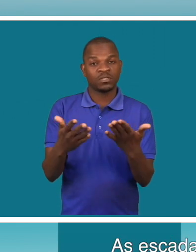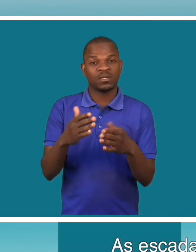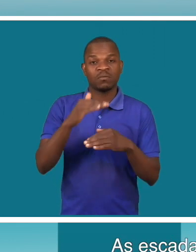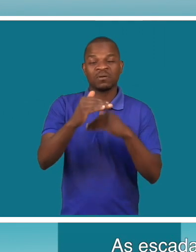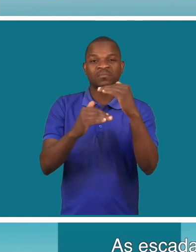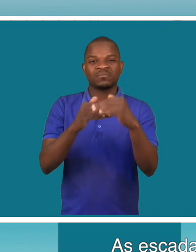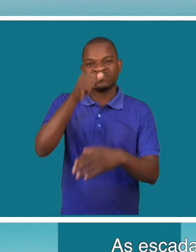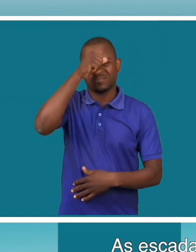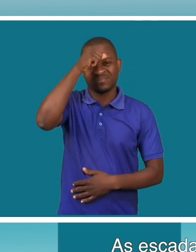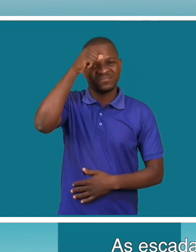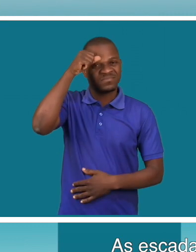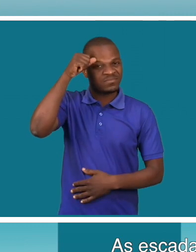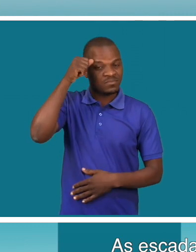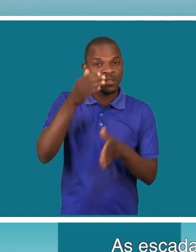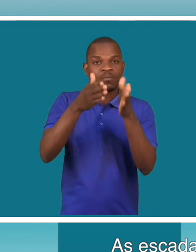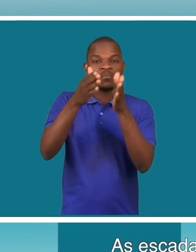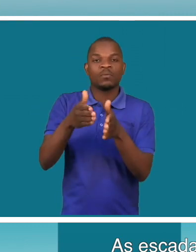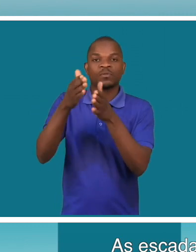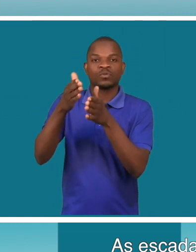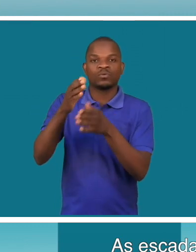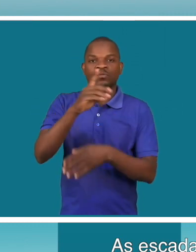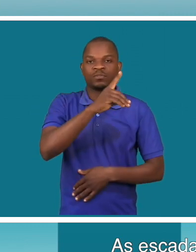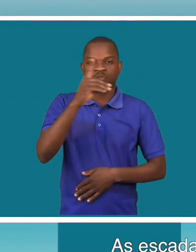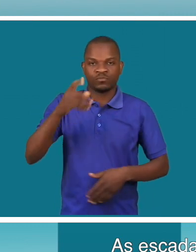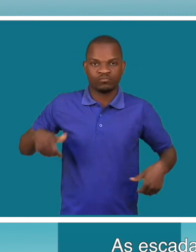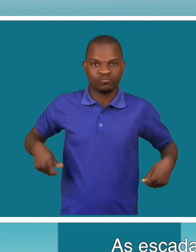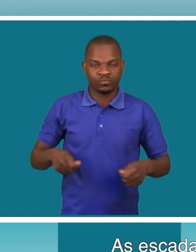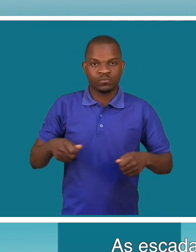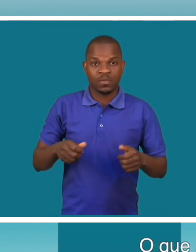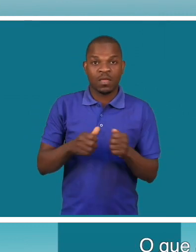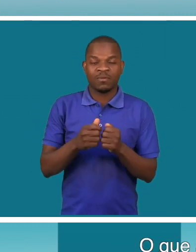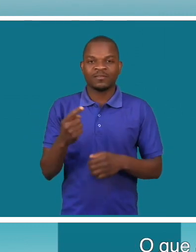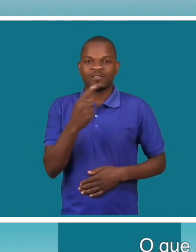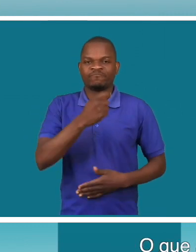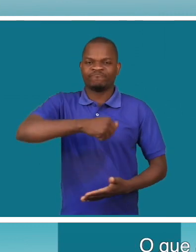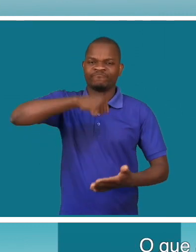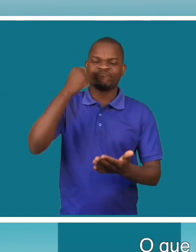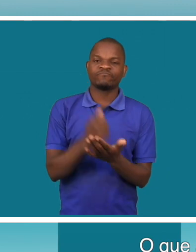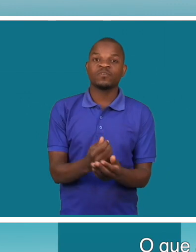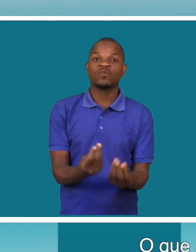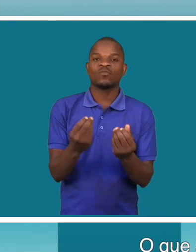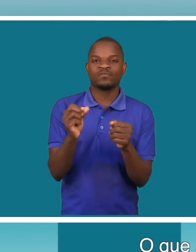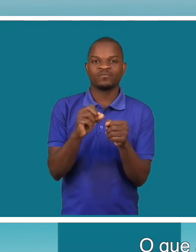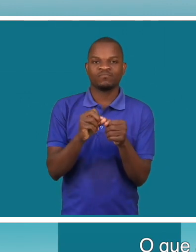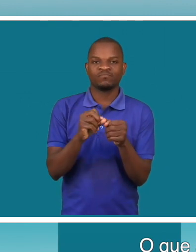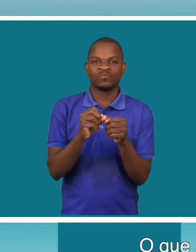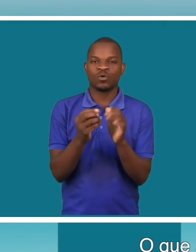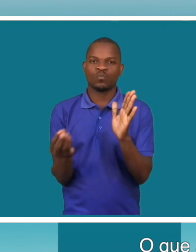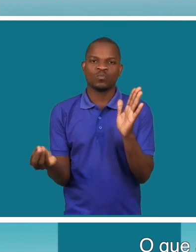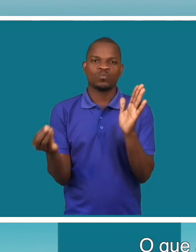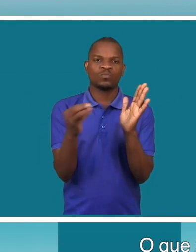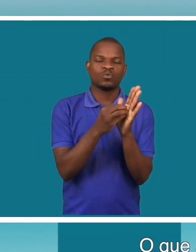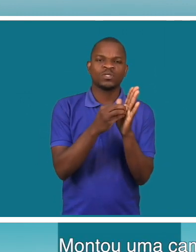dificultam a transitabilidade ou a mobilidade de pessoas com deficiência físico-motora. Então a instituição o que fez de